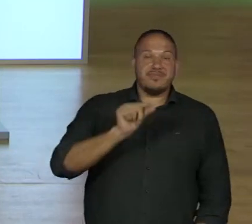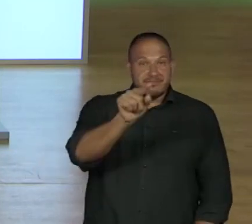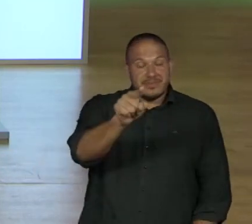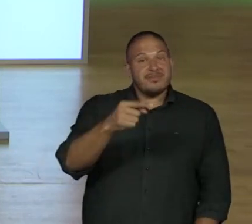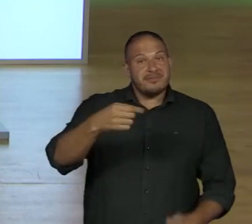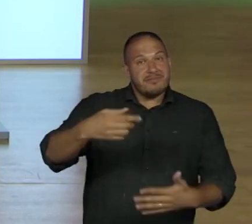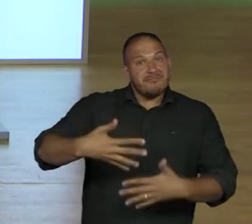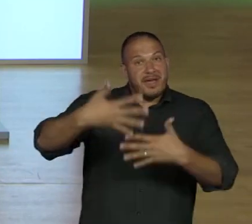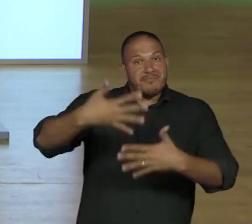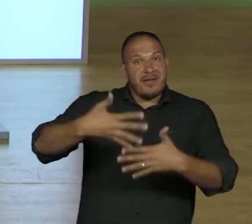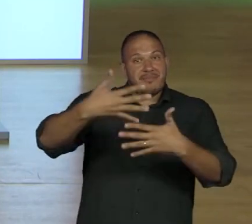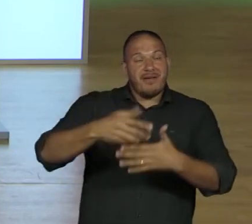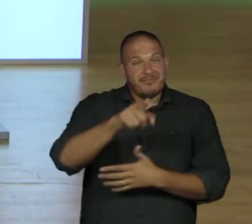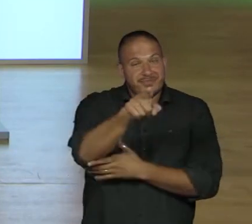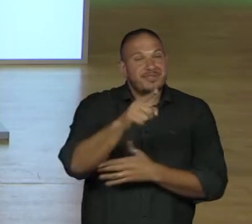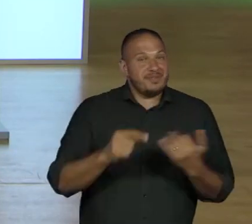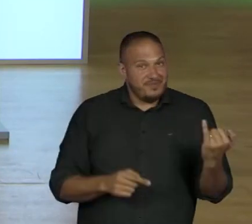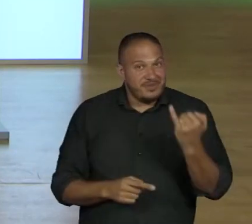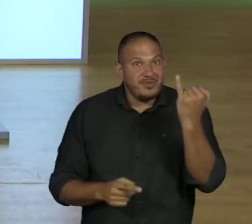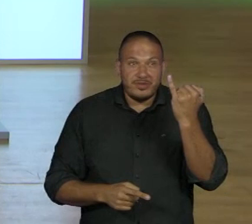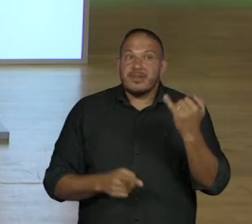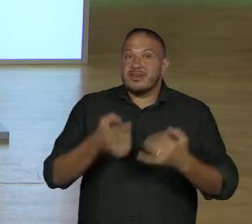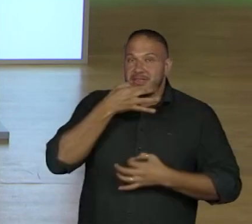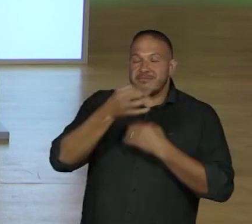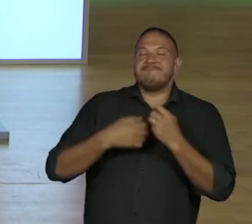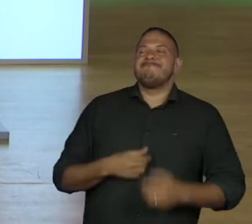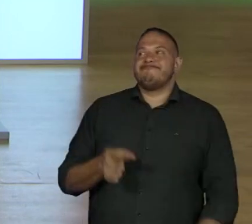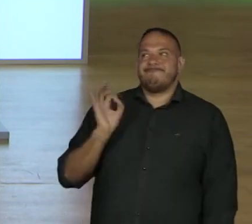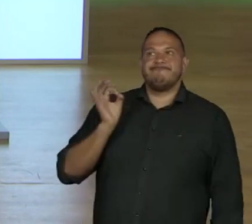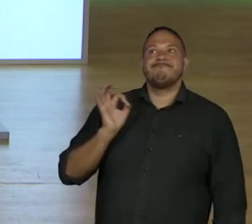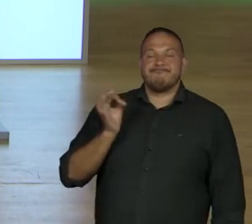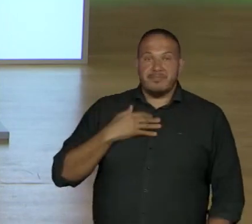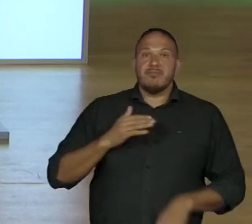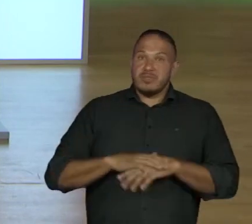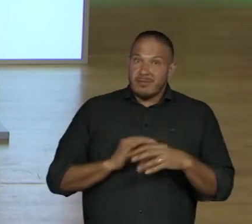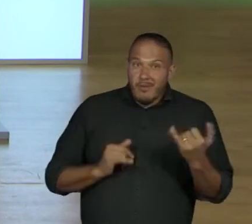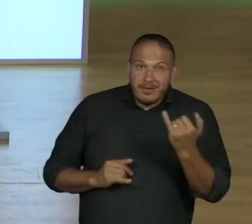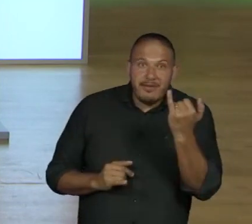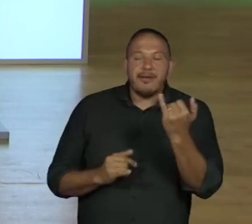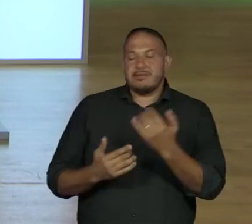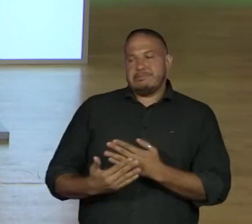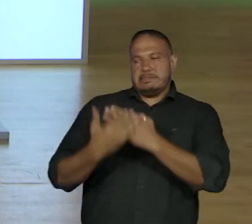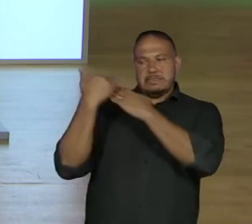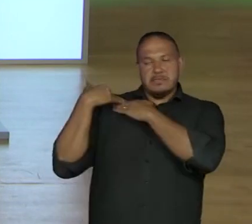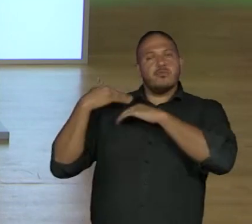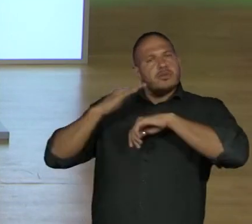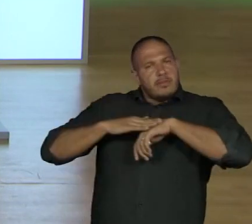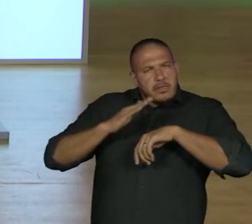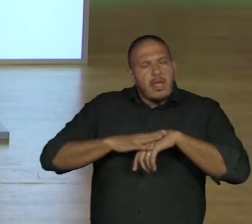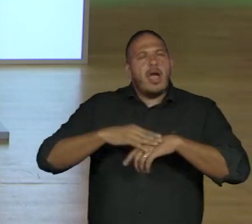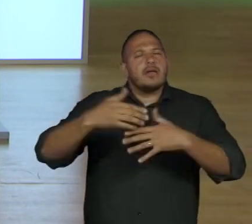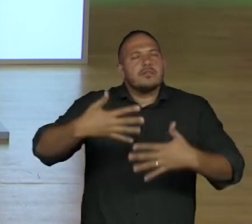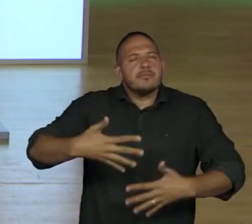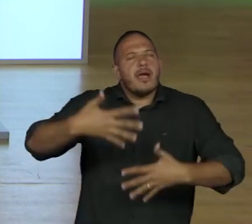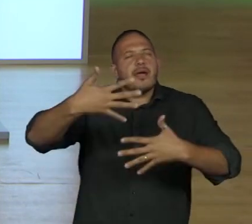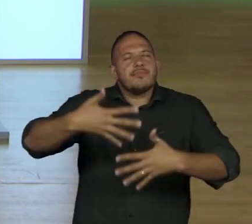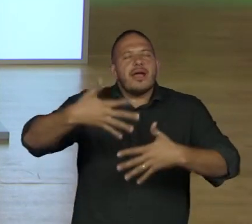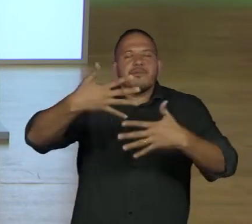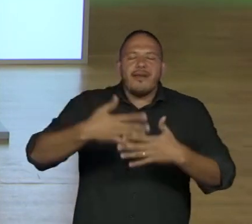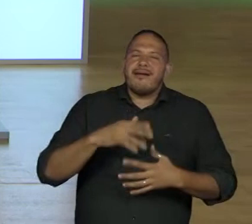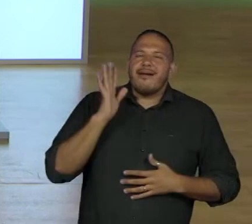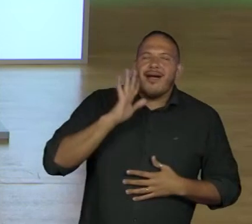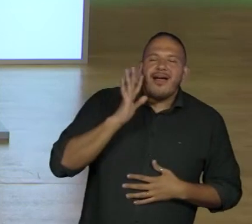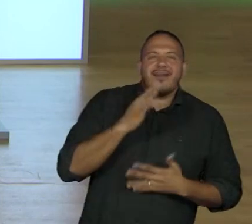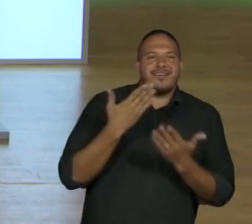deles via chat é muito importante. Por isso que é importante contribuir, participar com responsabilidade, deixando a nossa aula mais rica,